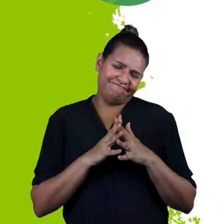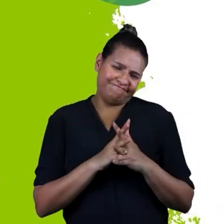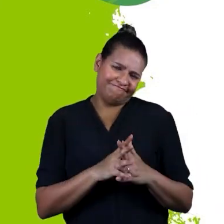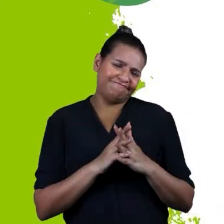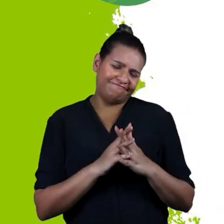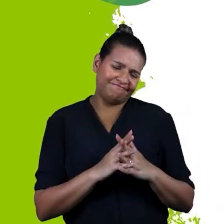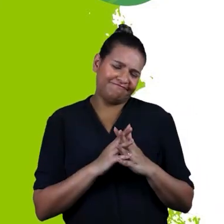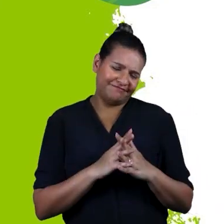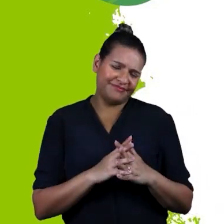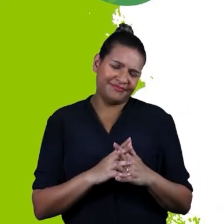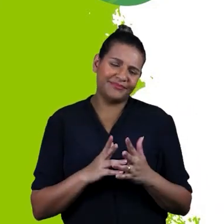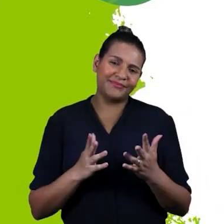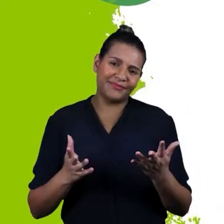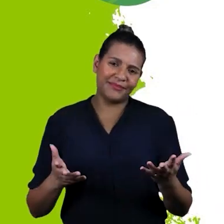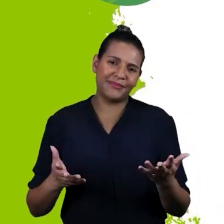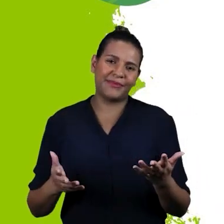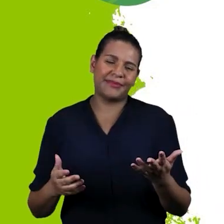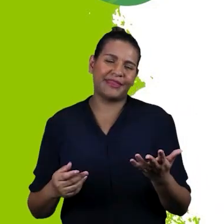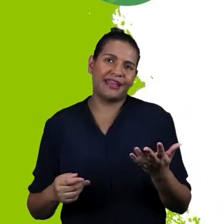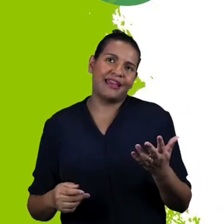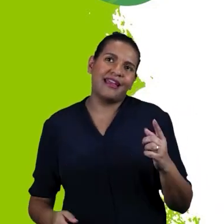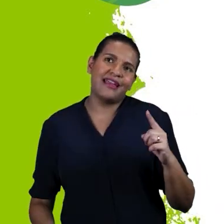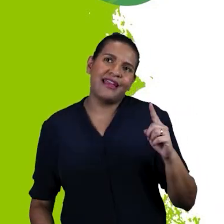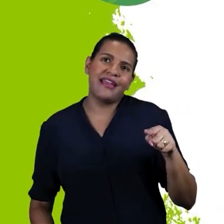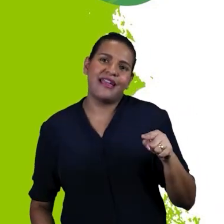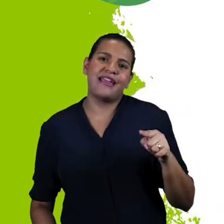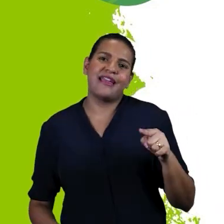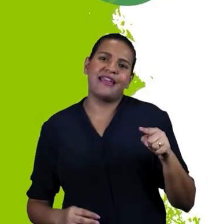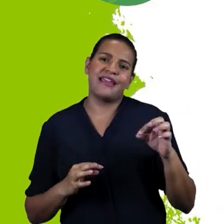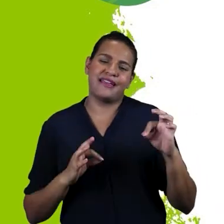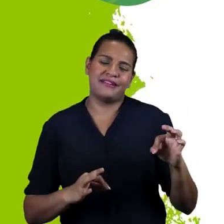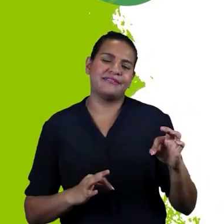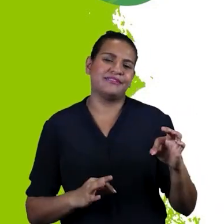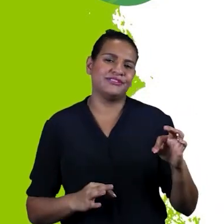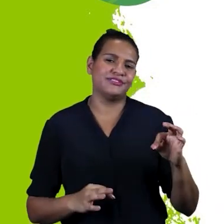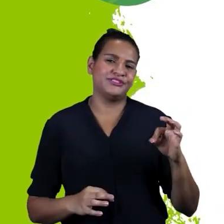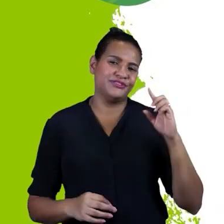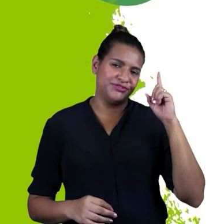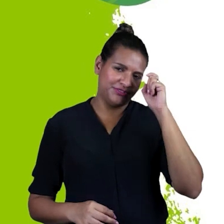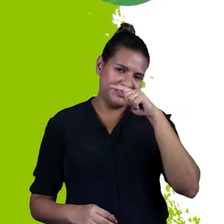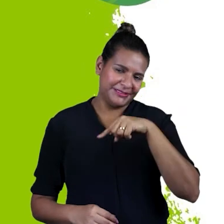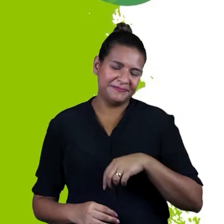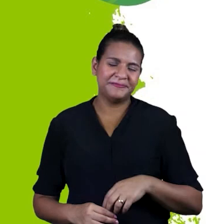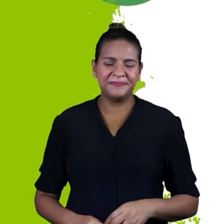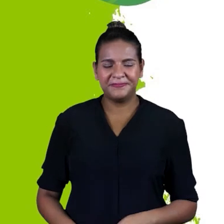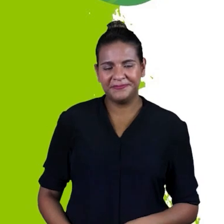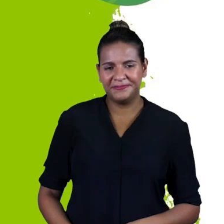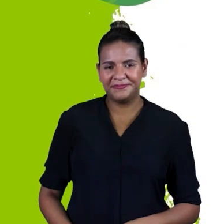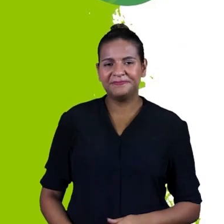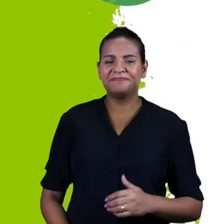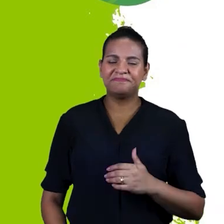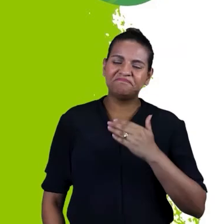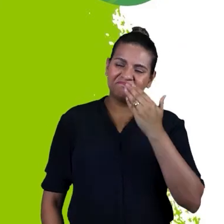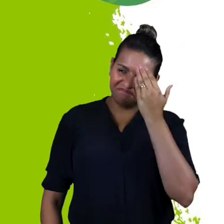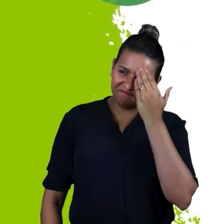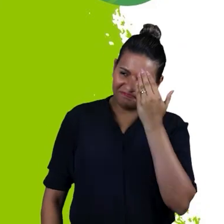mas é algo que é bem vivo.